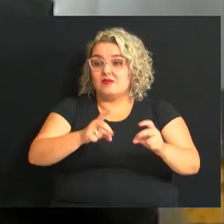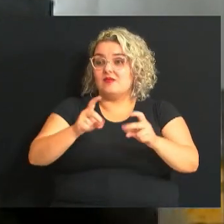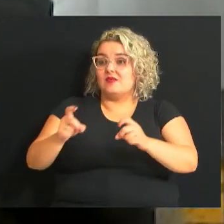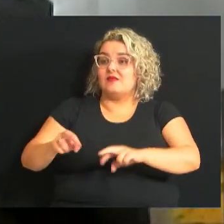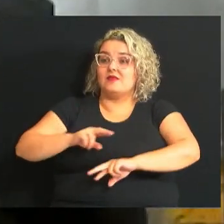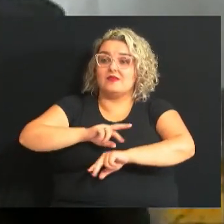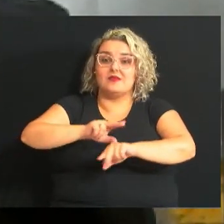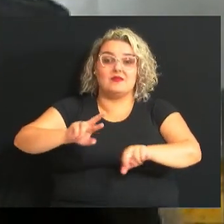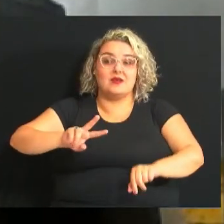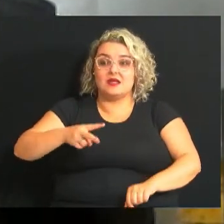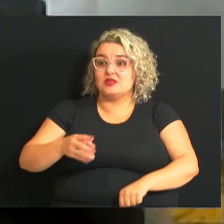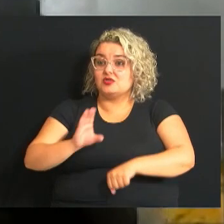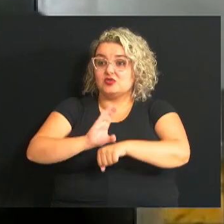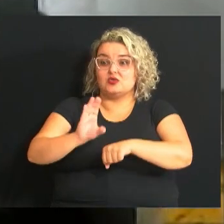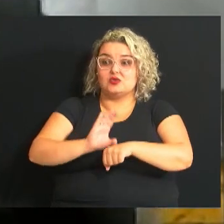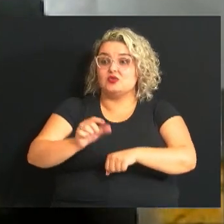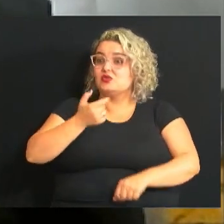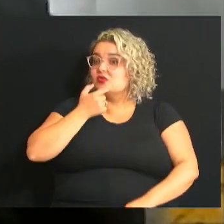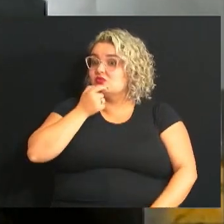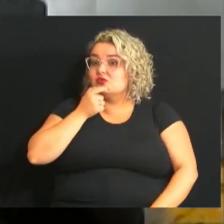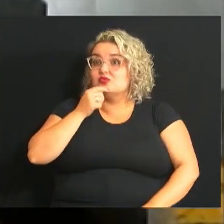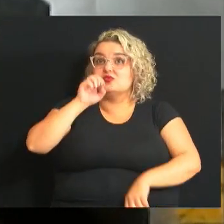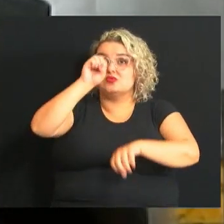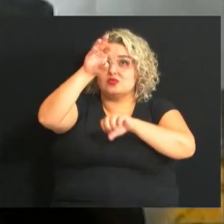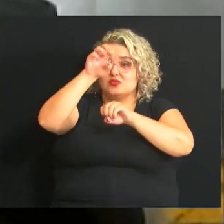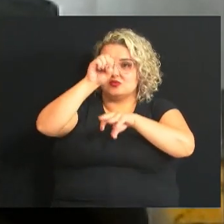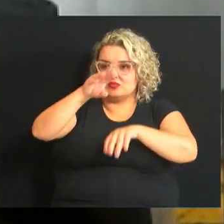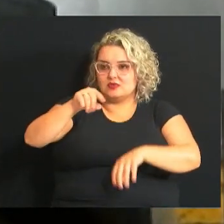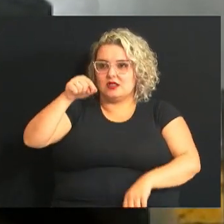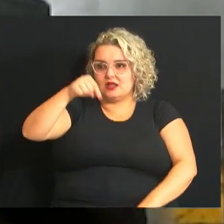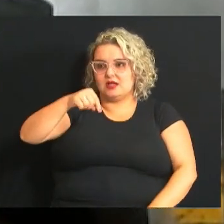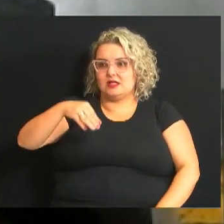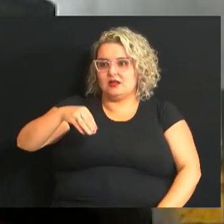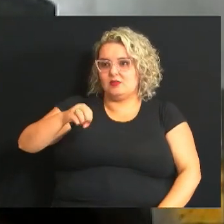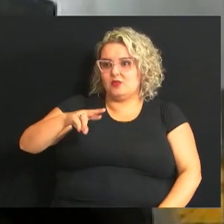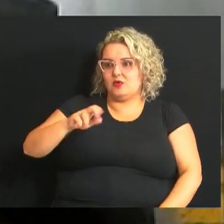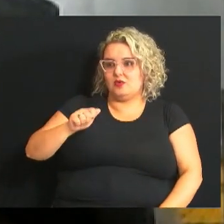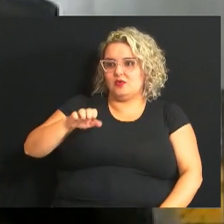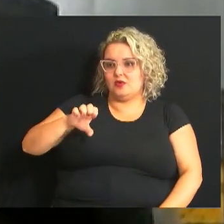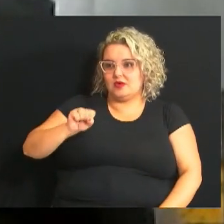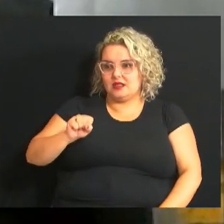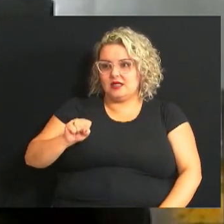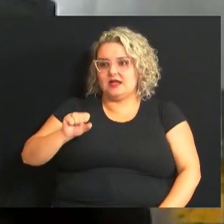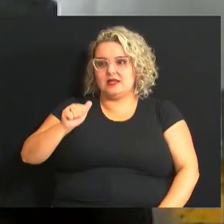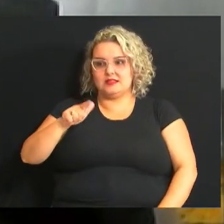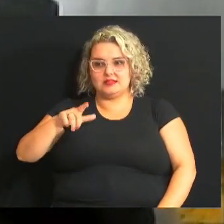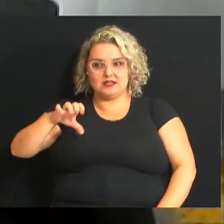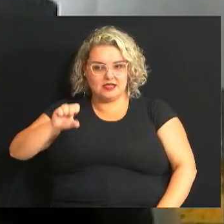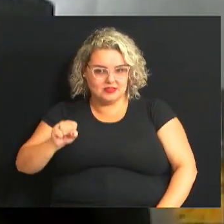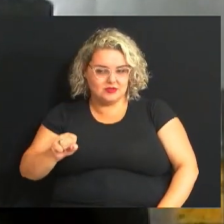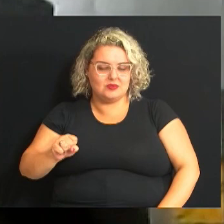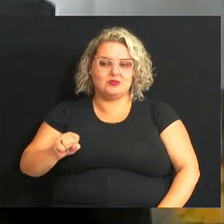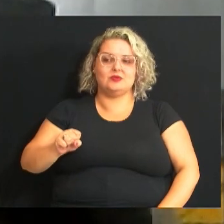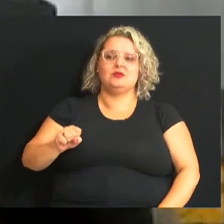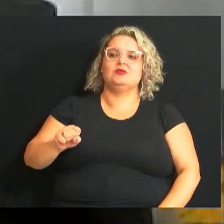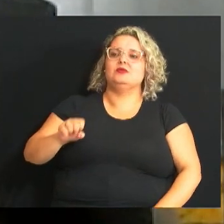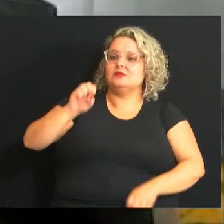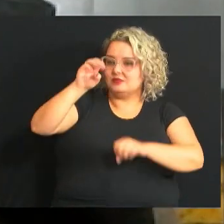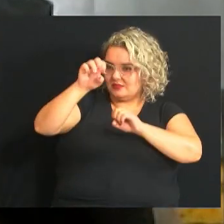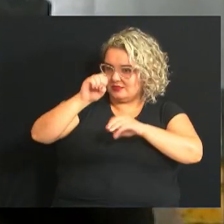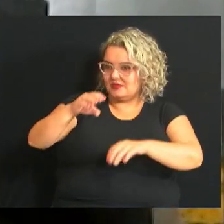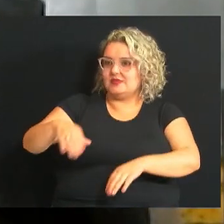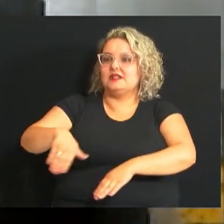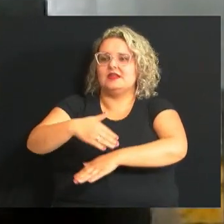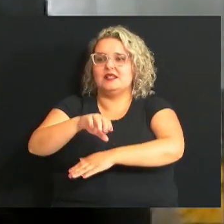curso de inglês no semáforo, aqui da Moraes Salles com o Coronel Quirino, de Campinas, no semáforo que tem aqui na Anchieta com a